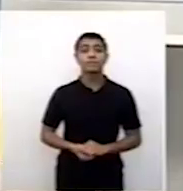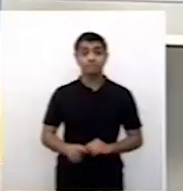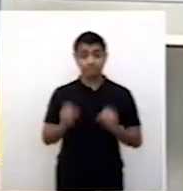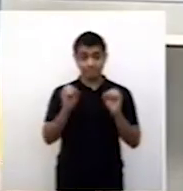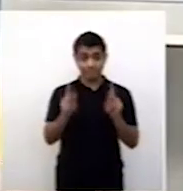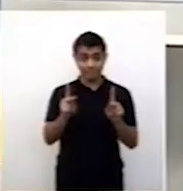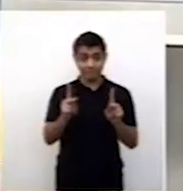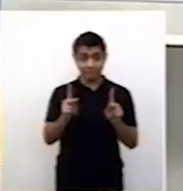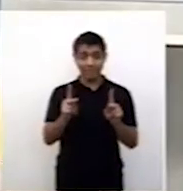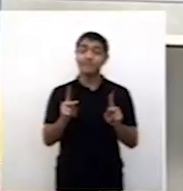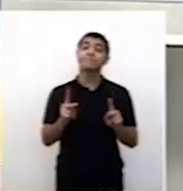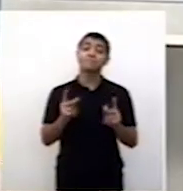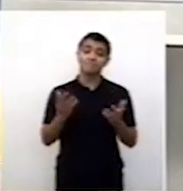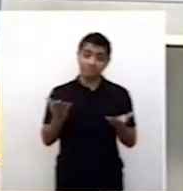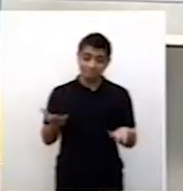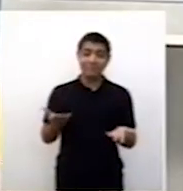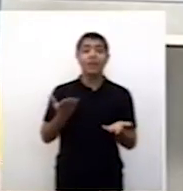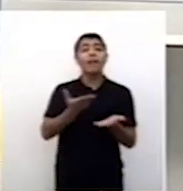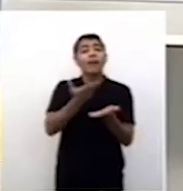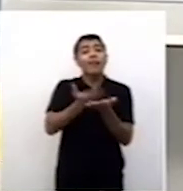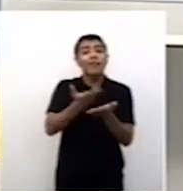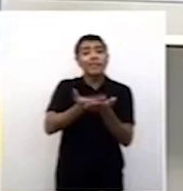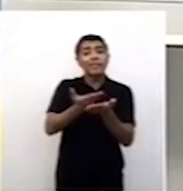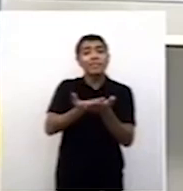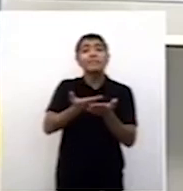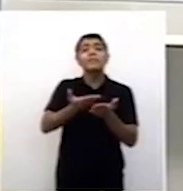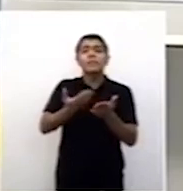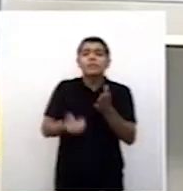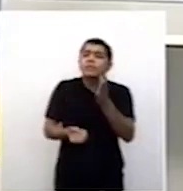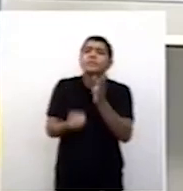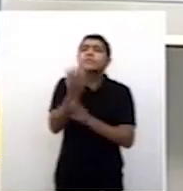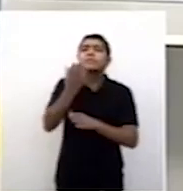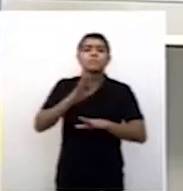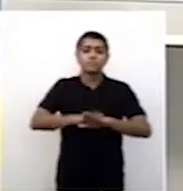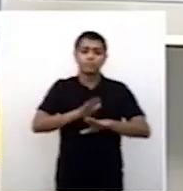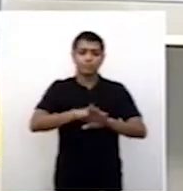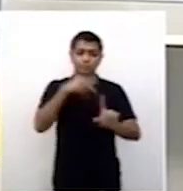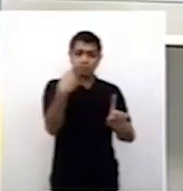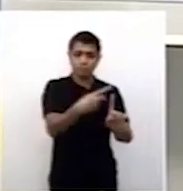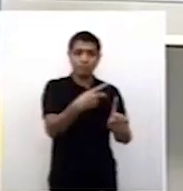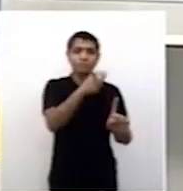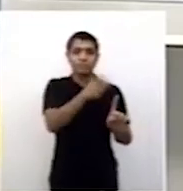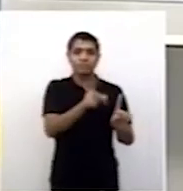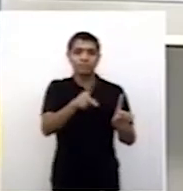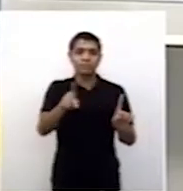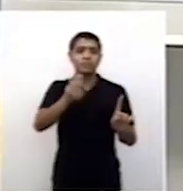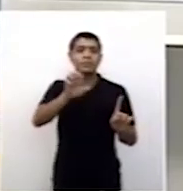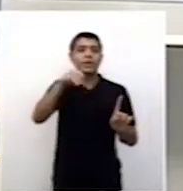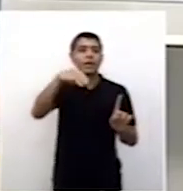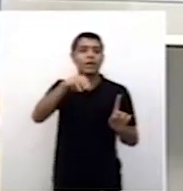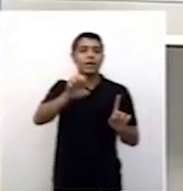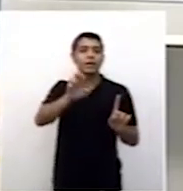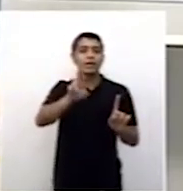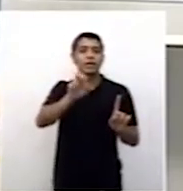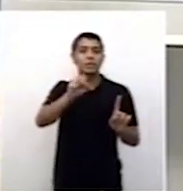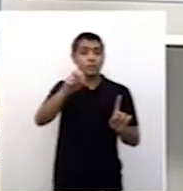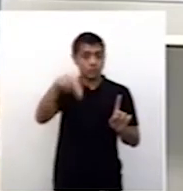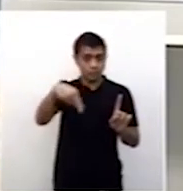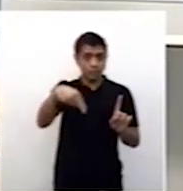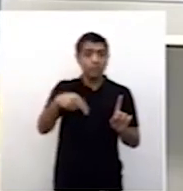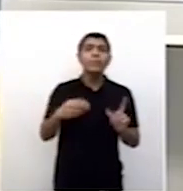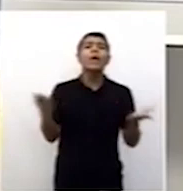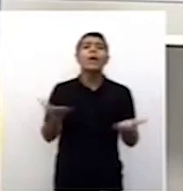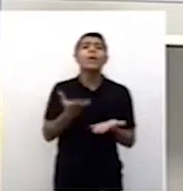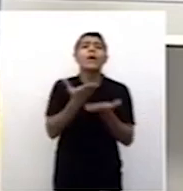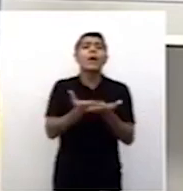Ok? Essa aula foi criada pelo professor Emerson Thiago Caixe Ono. O foco da nossa aula